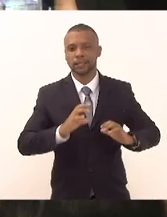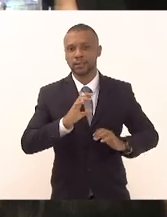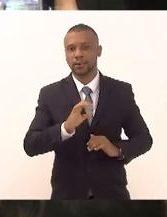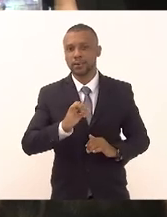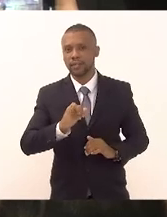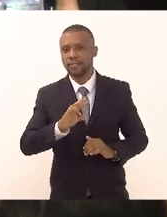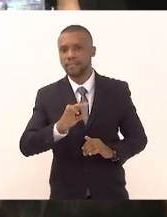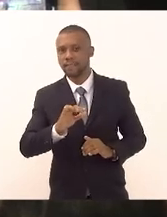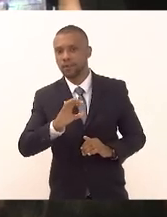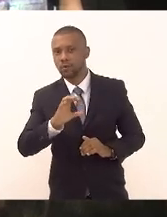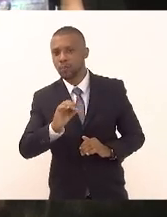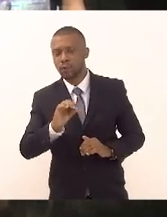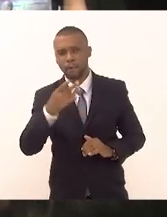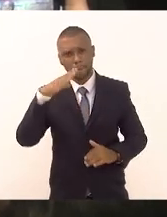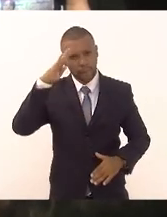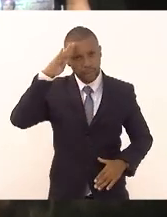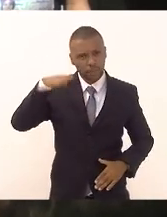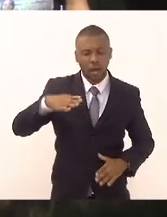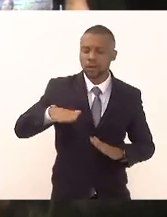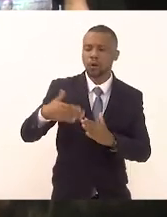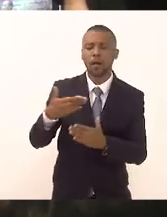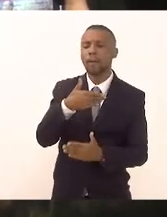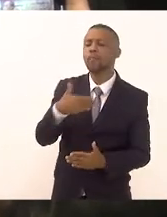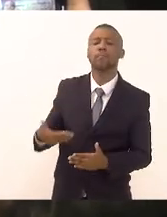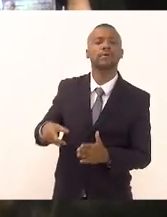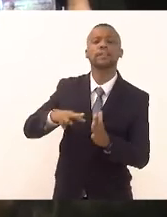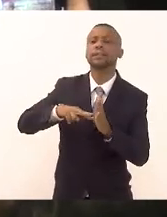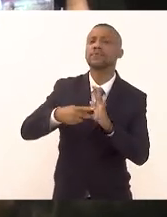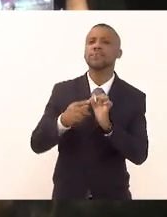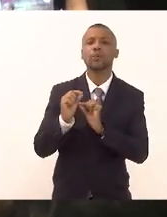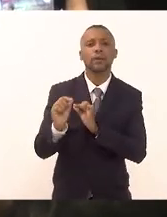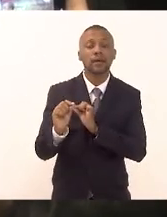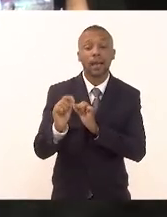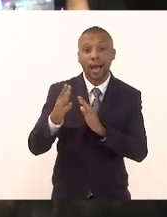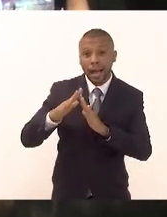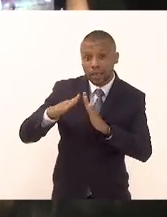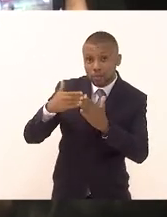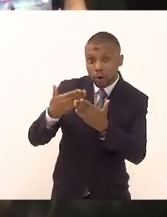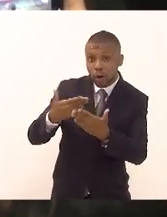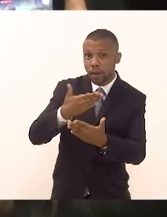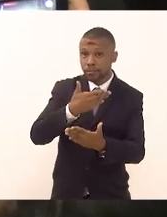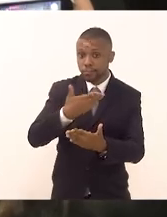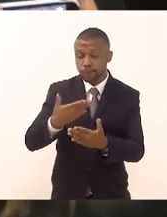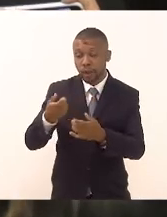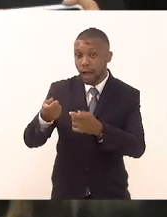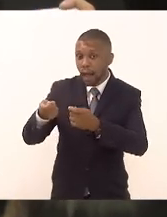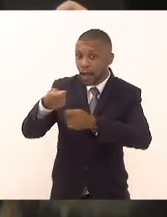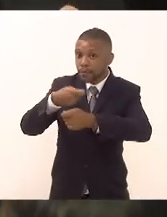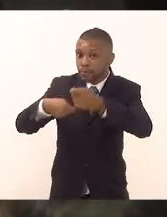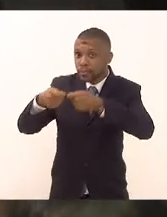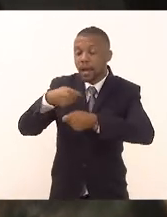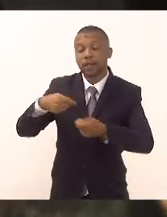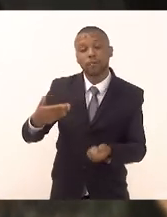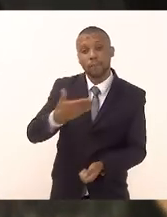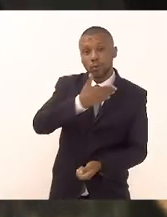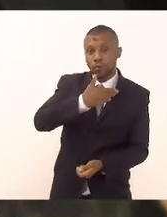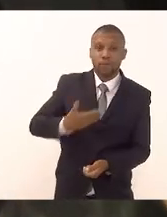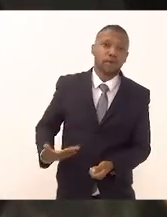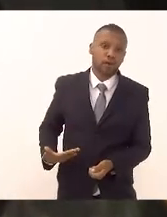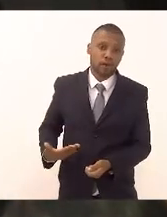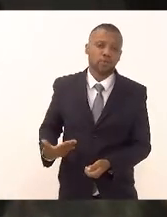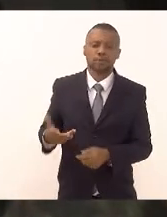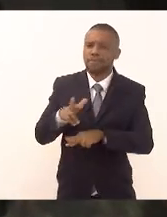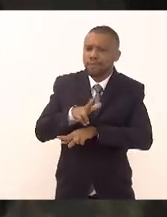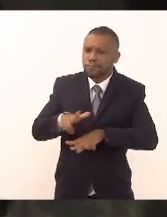que, que quer dizer a escola pública, deputada Marta Rocha? É a escola administrada e mantida pelo poder público, pelo Estado, nas suas